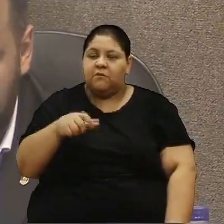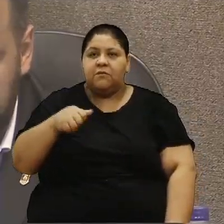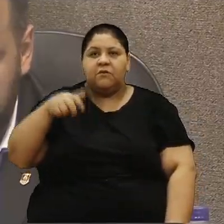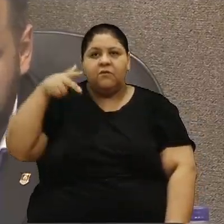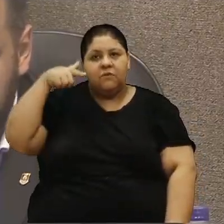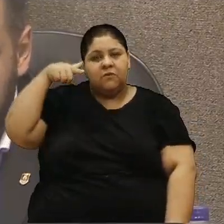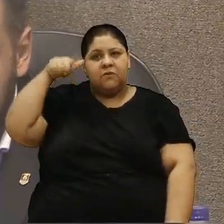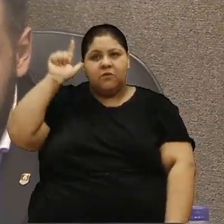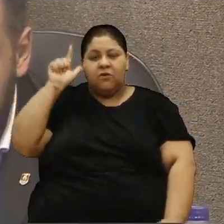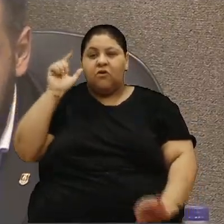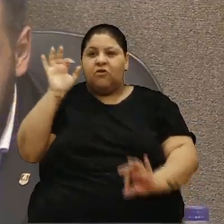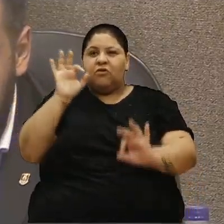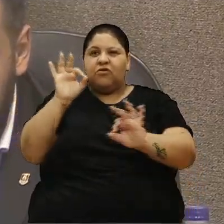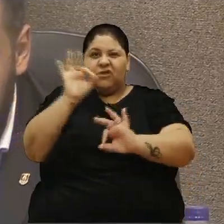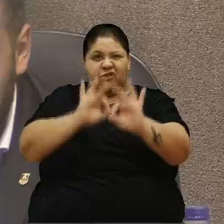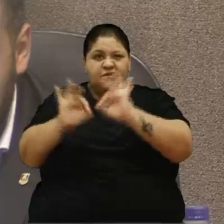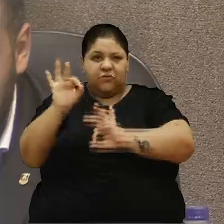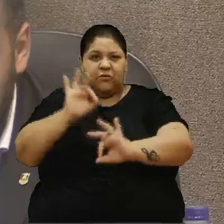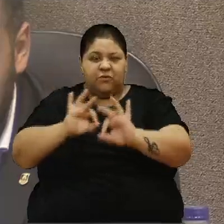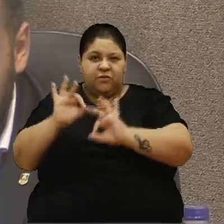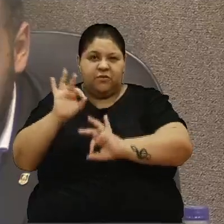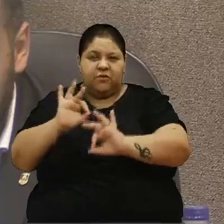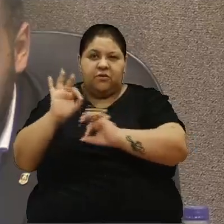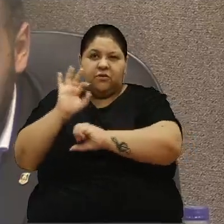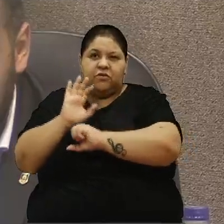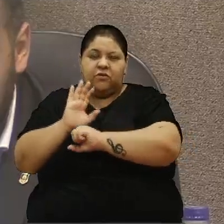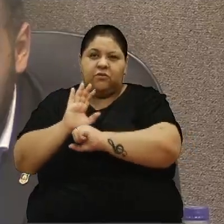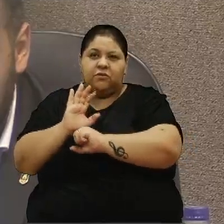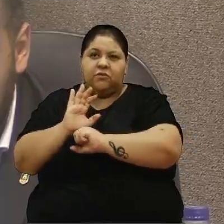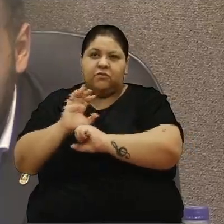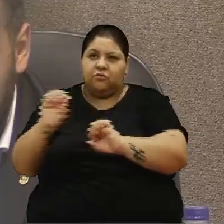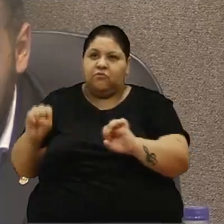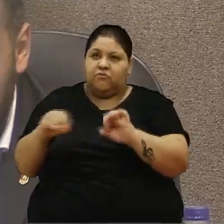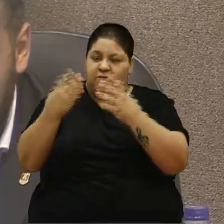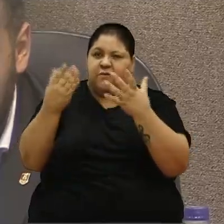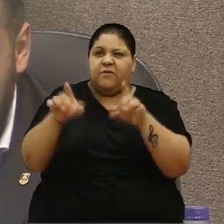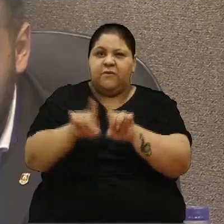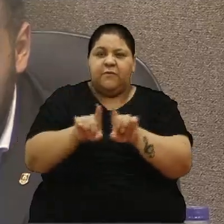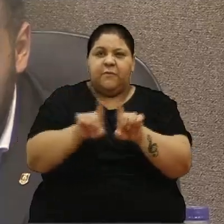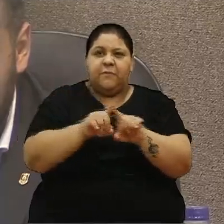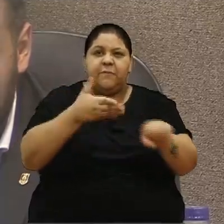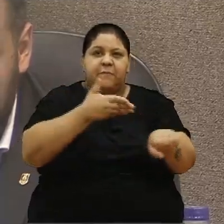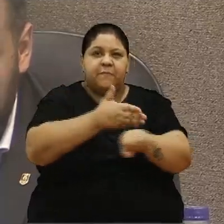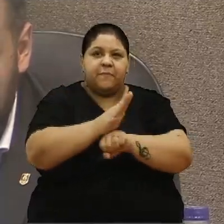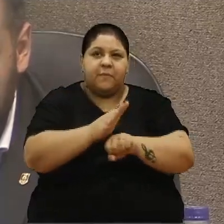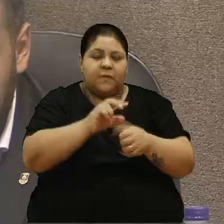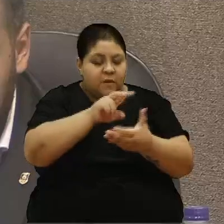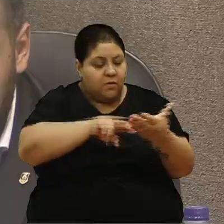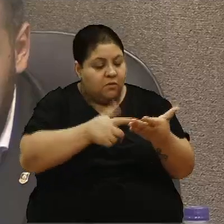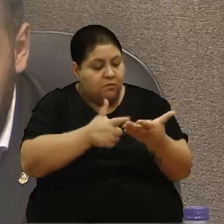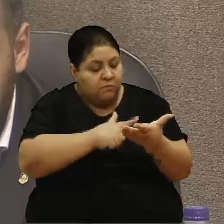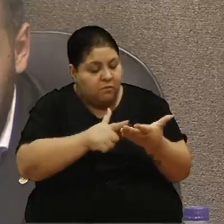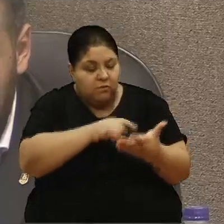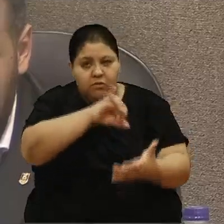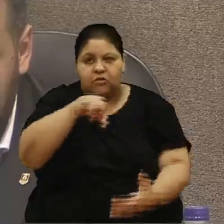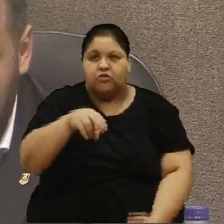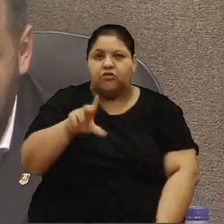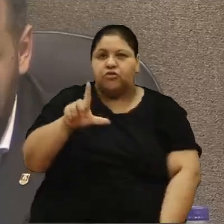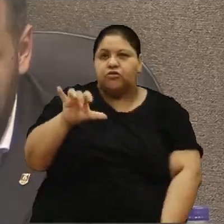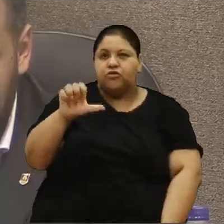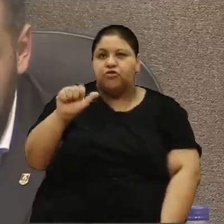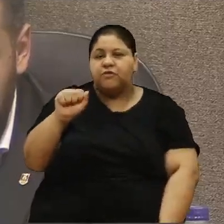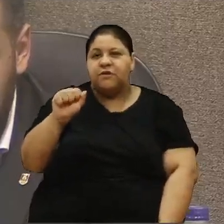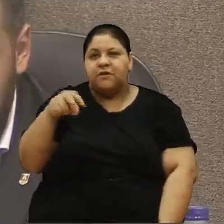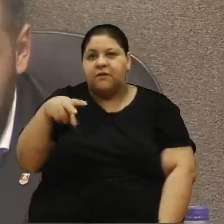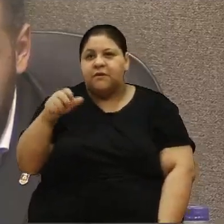organização de um evento lindo no Recreio da Juventude, ontem à noite. A quem também participou da revisão do livro, Juliana Reck, o Wagner